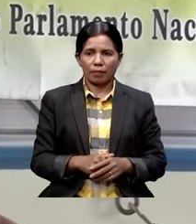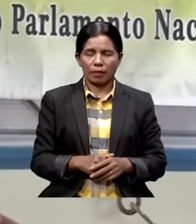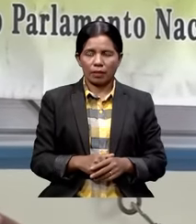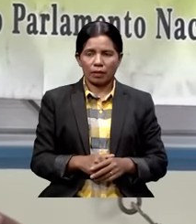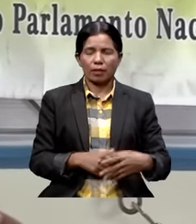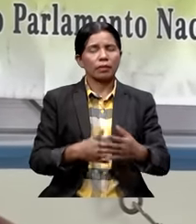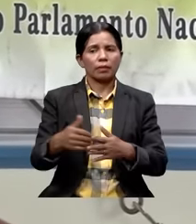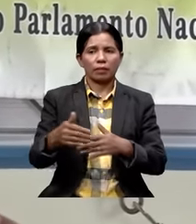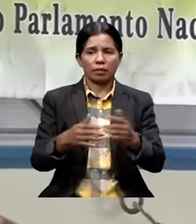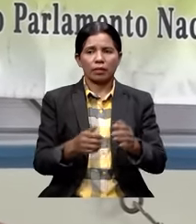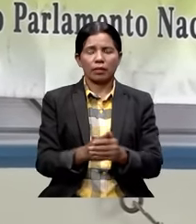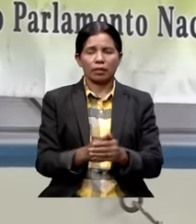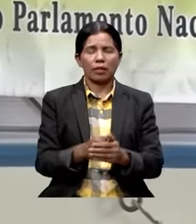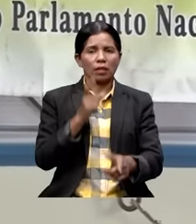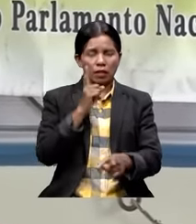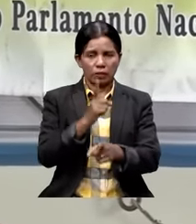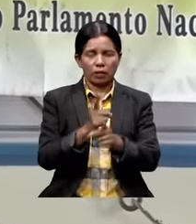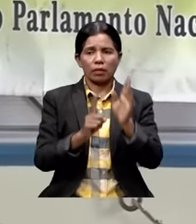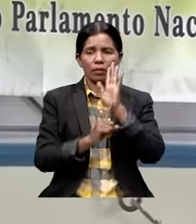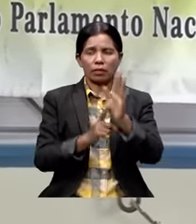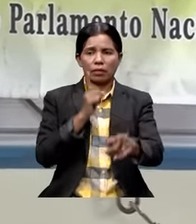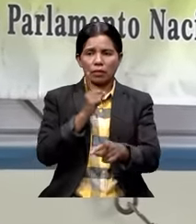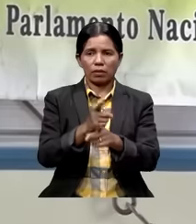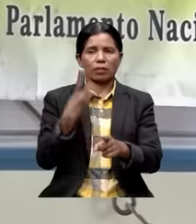Normalmente, realmente, ita